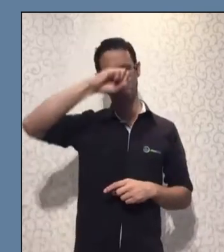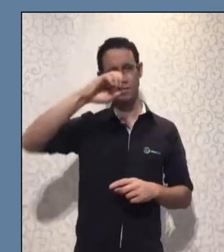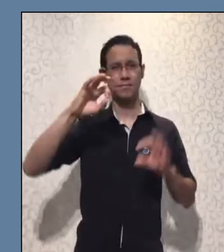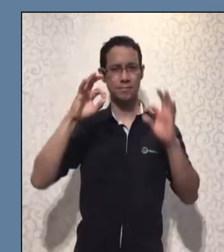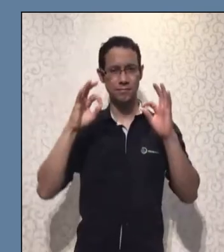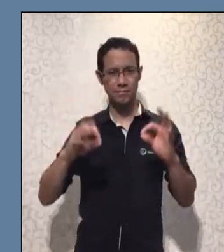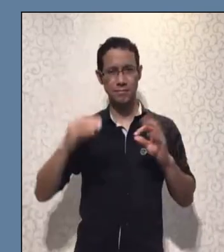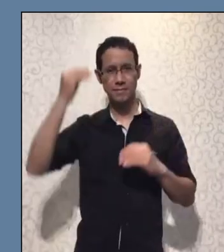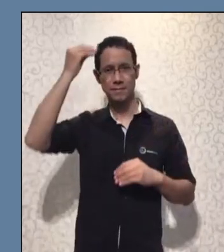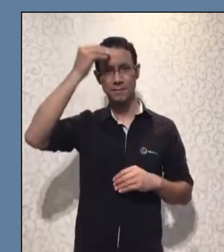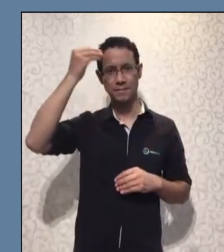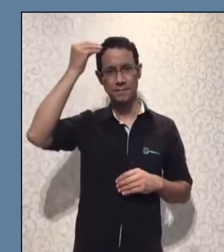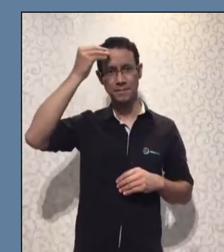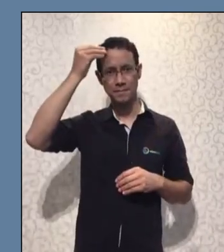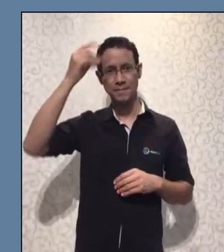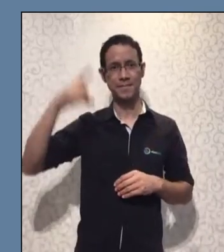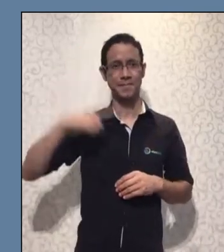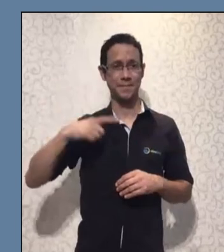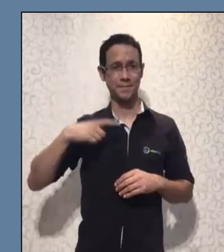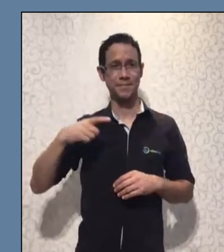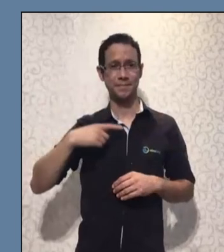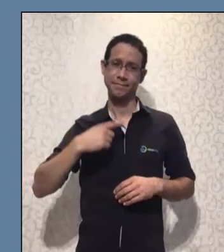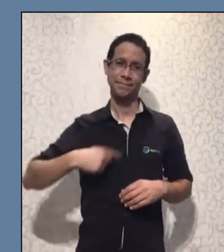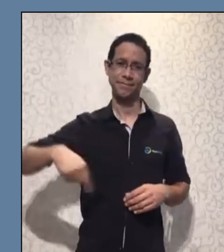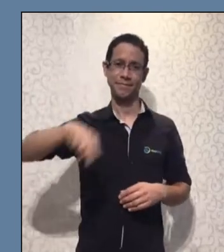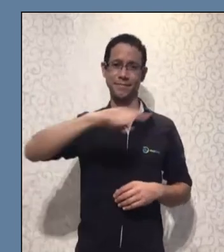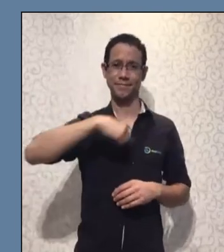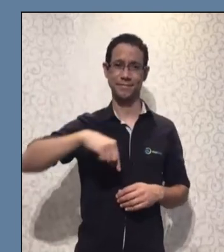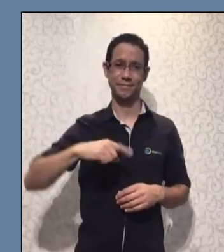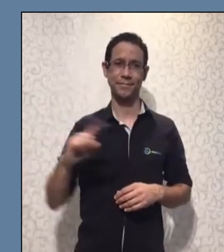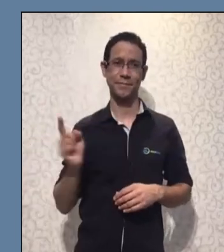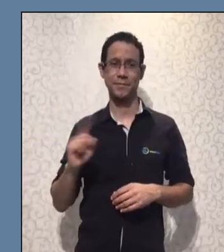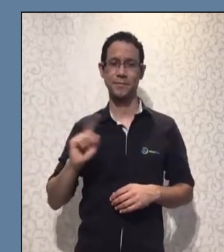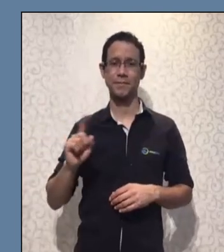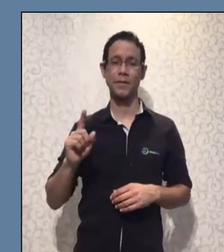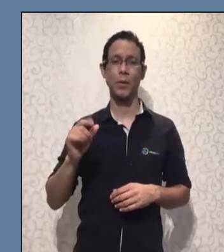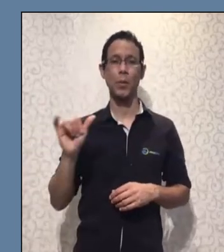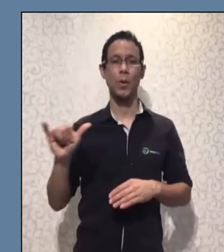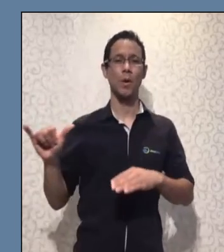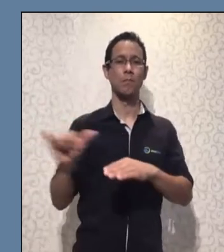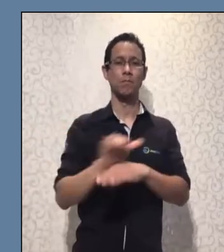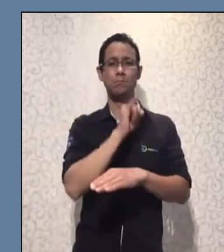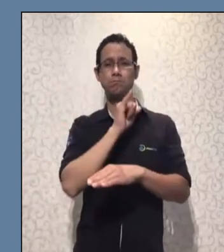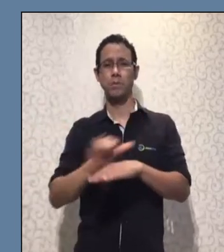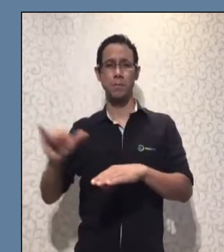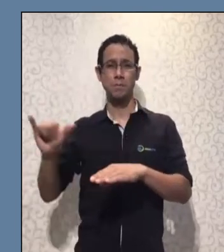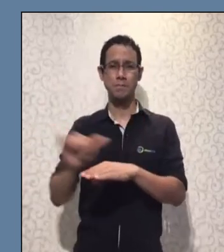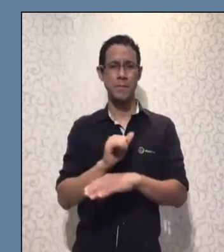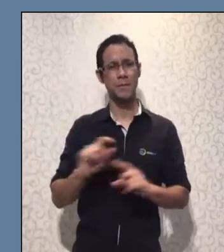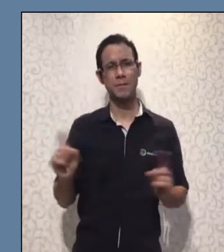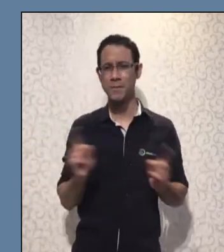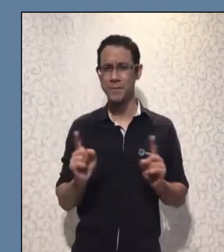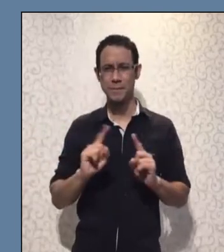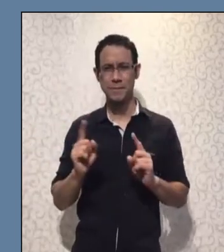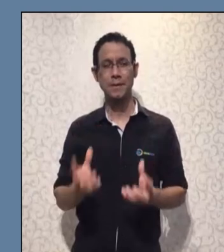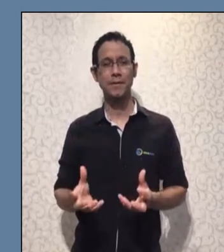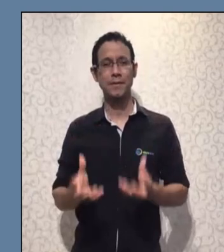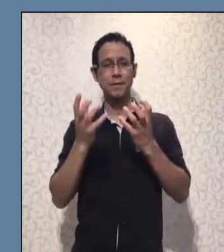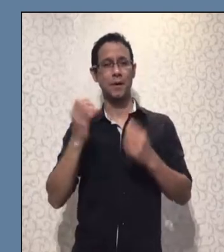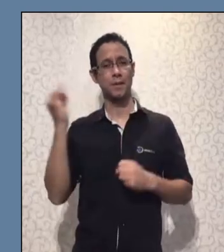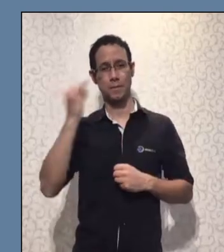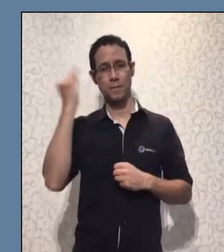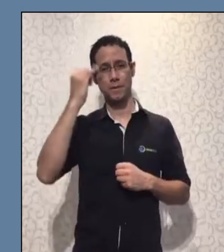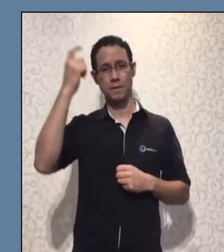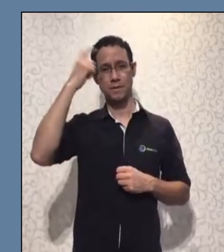fato, que temos, né, não dourar a pílula, acho que não se trata de dourar a pílula, é reforçar a importância e os saberes, né,